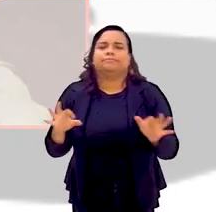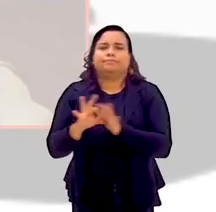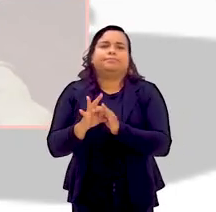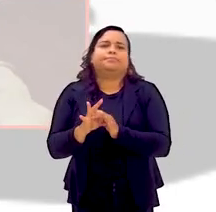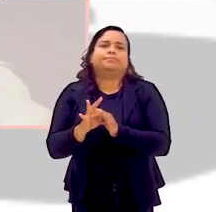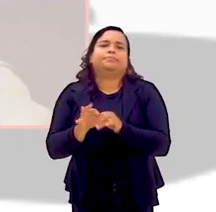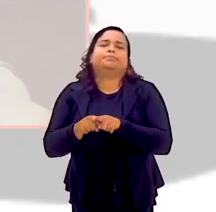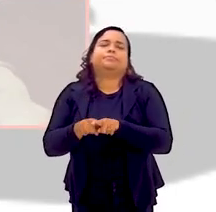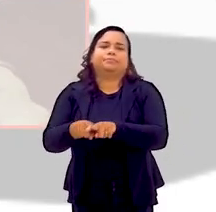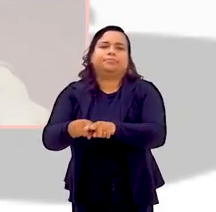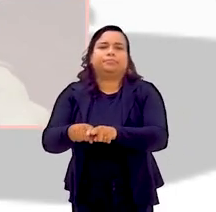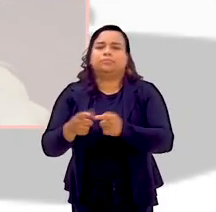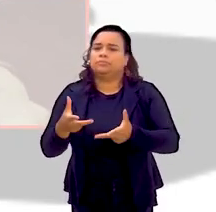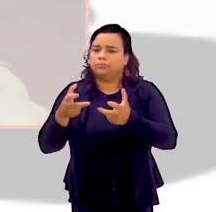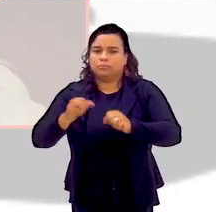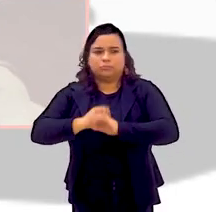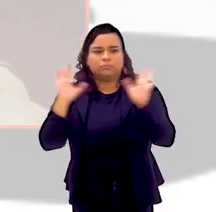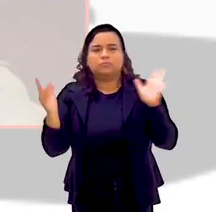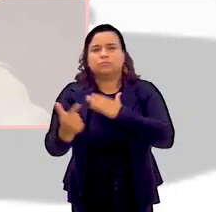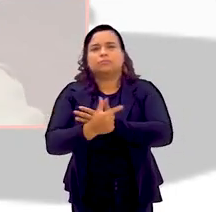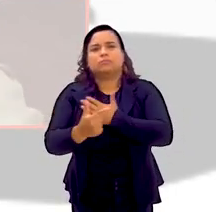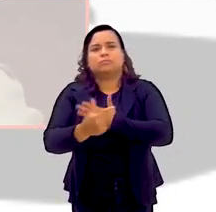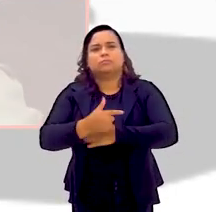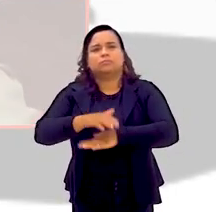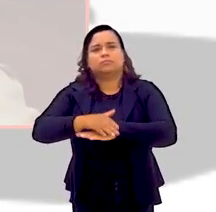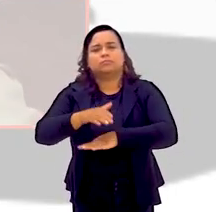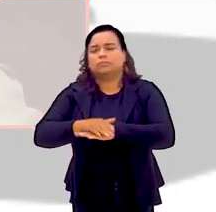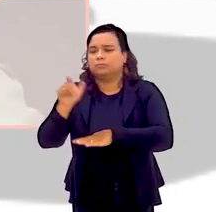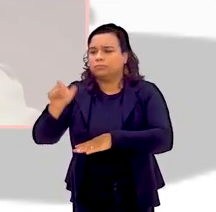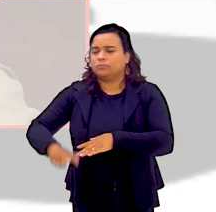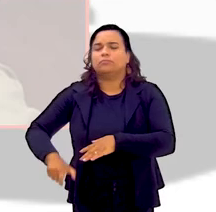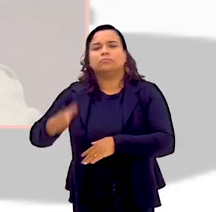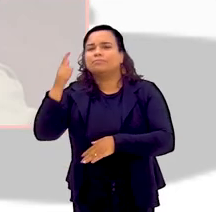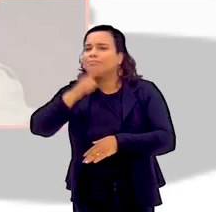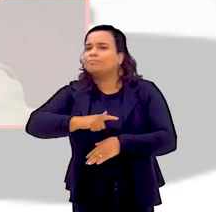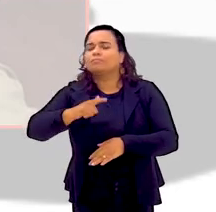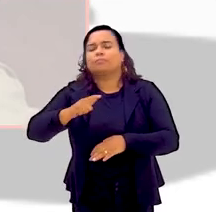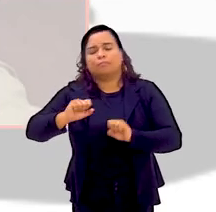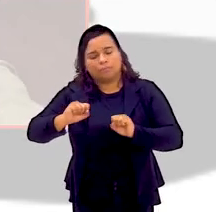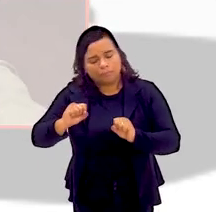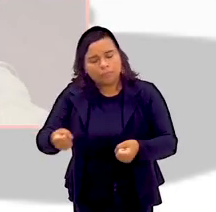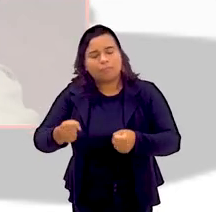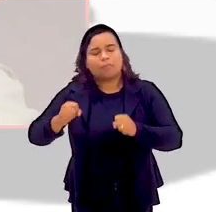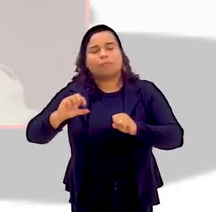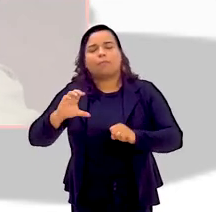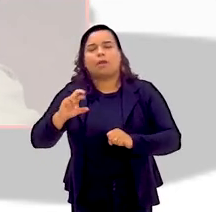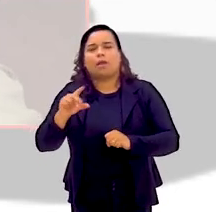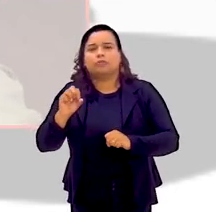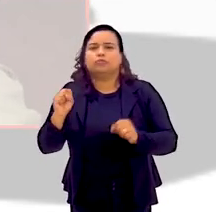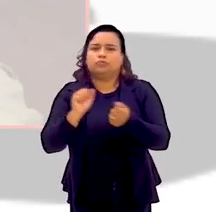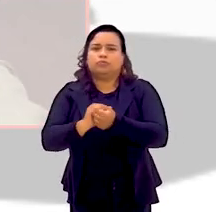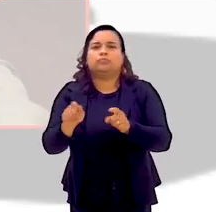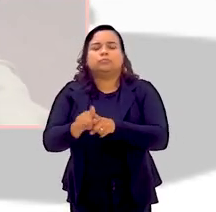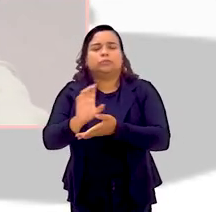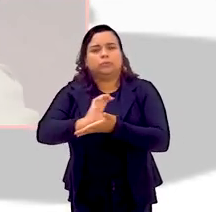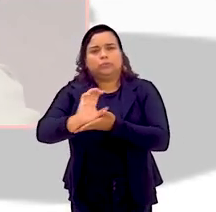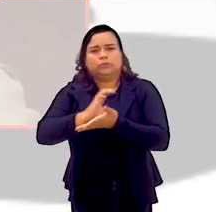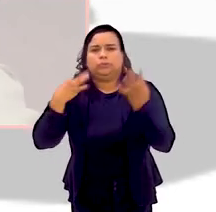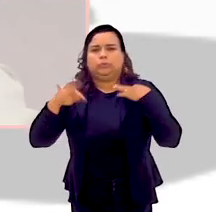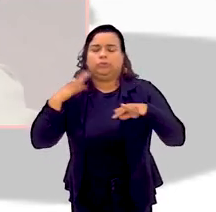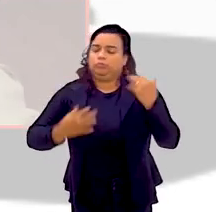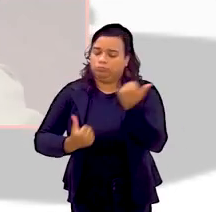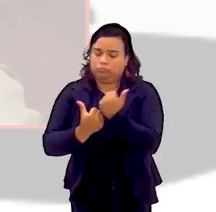e essa é uma percepção muito clara do papel que o Dr. Tavares desempenha conosco, e o Conselho de Turismo